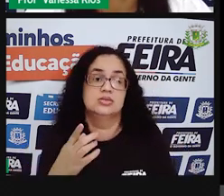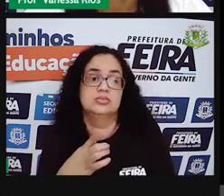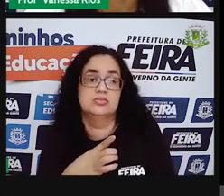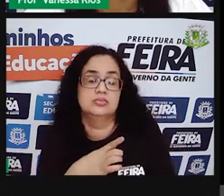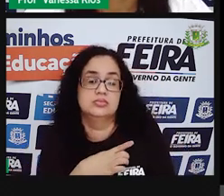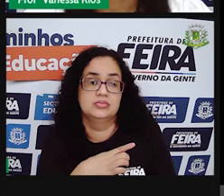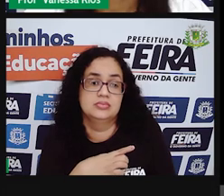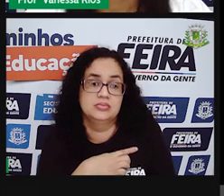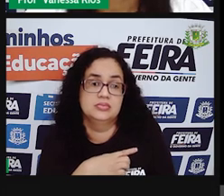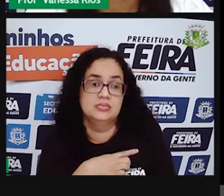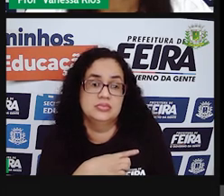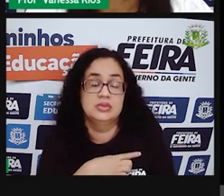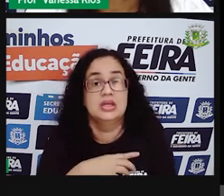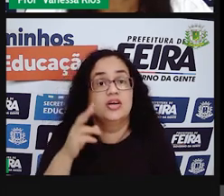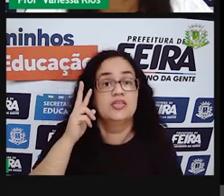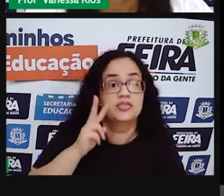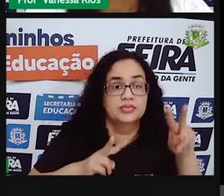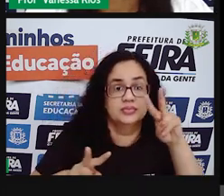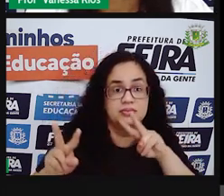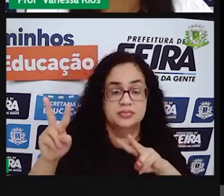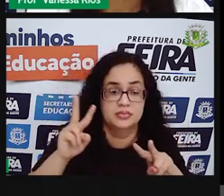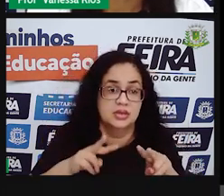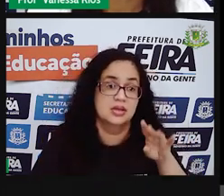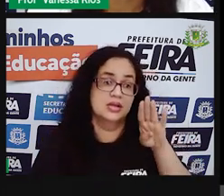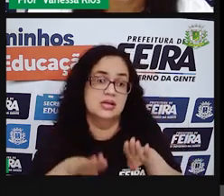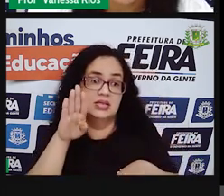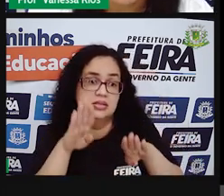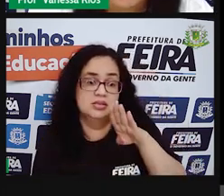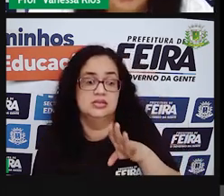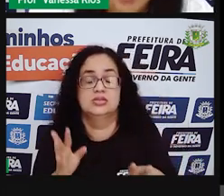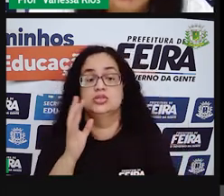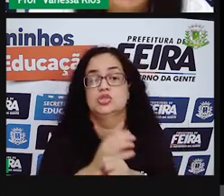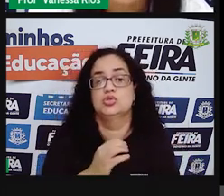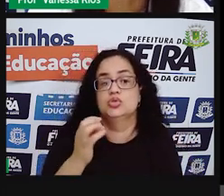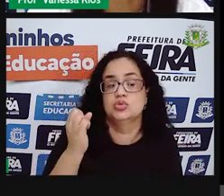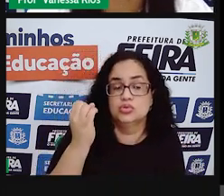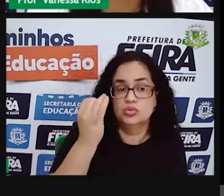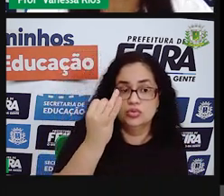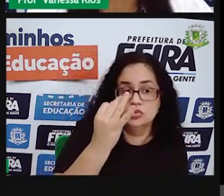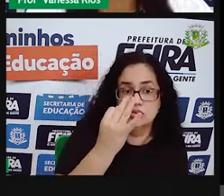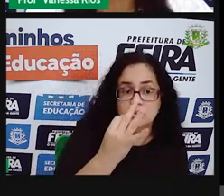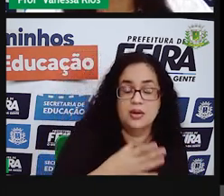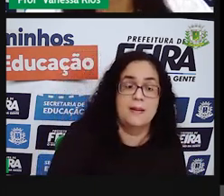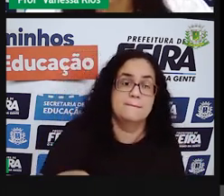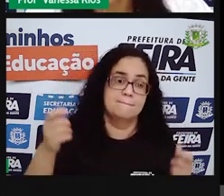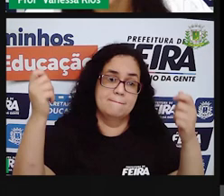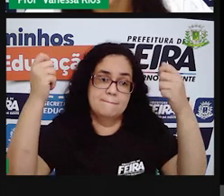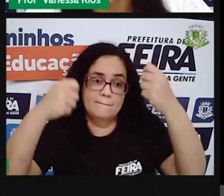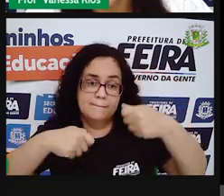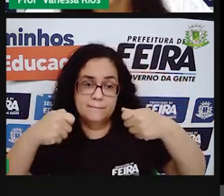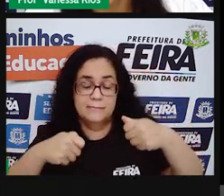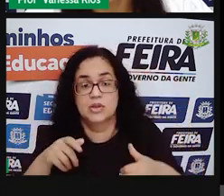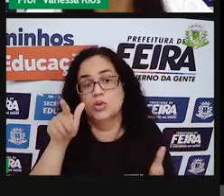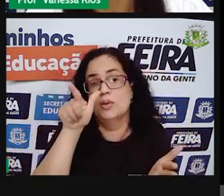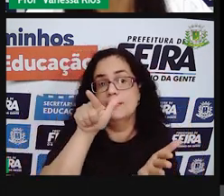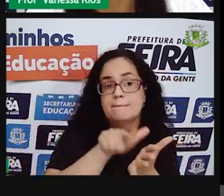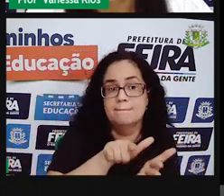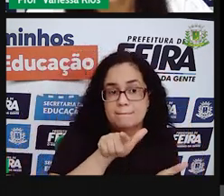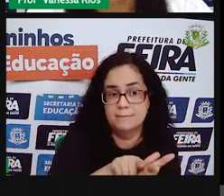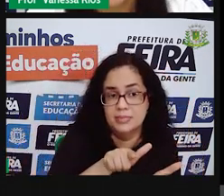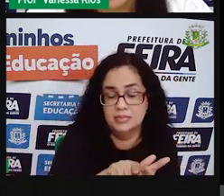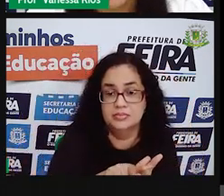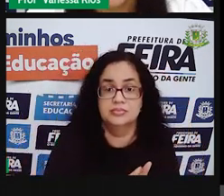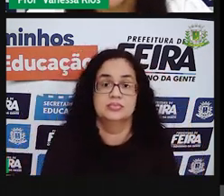gente ter essa visão, né? Às vezes fazer conta usando só a mente, às vezes precisar da utilização do papel, né?